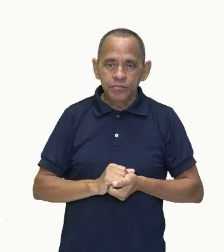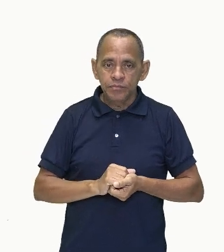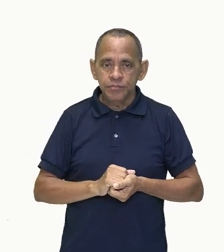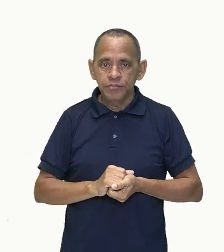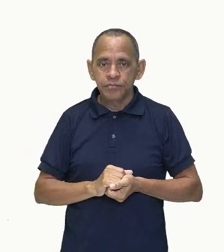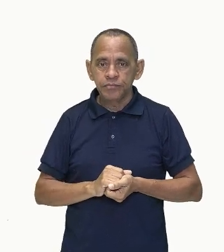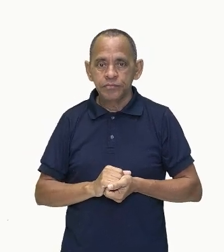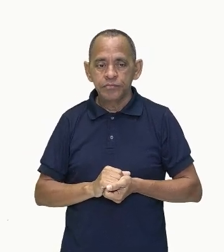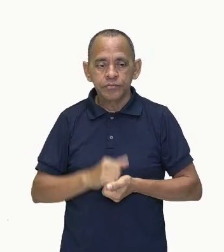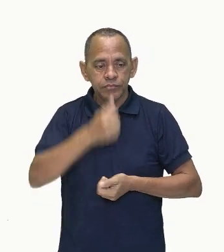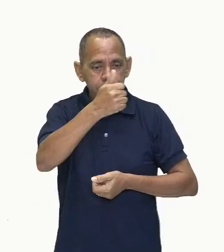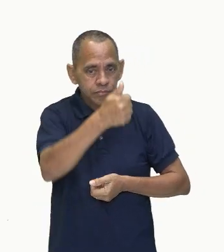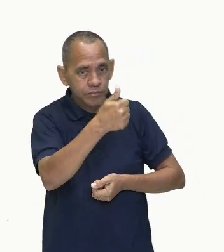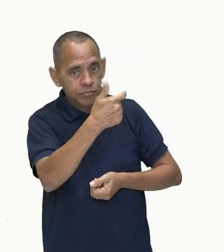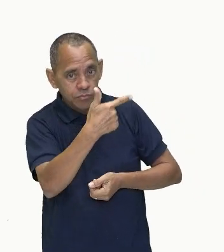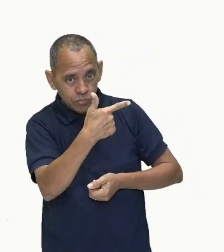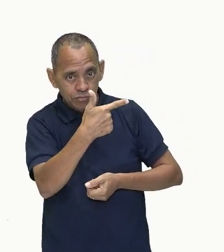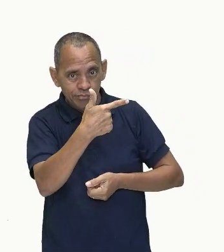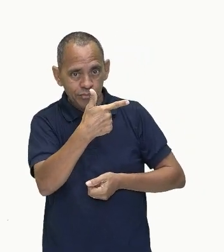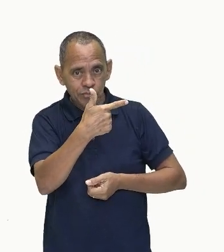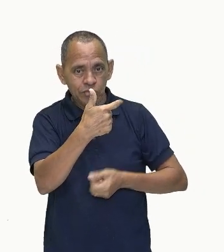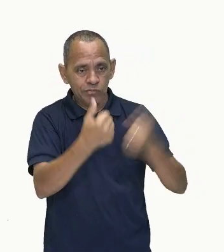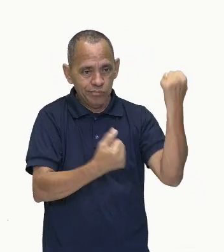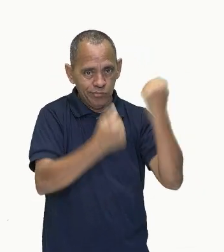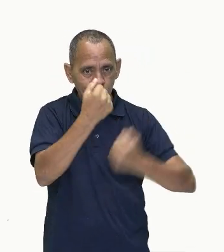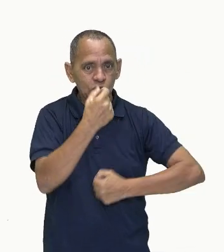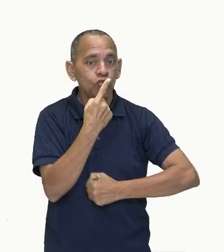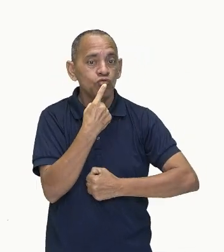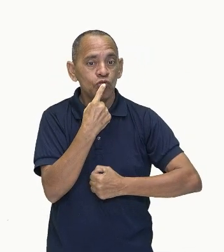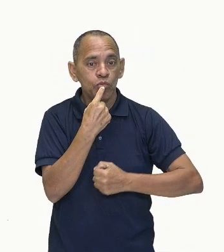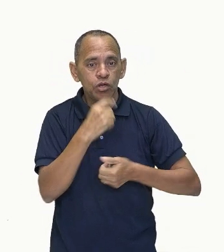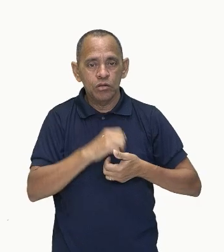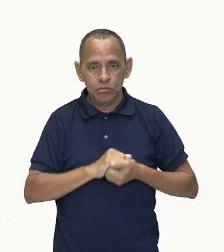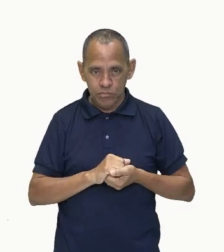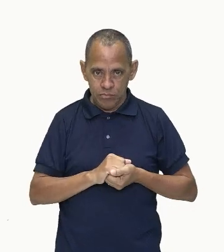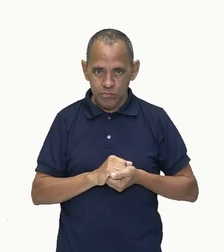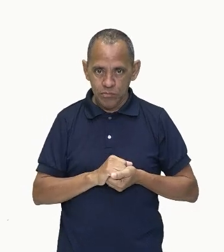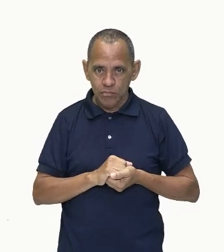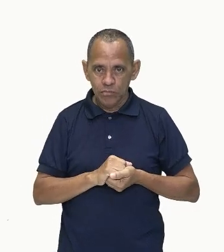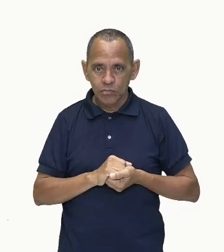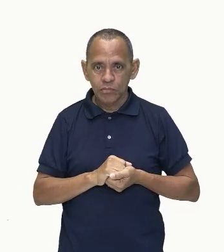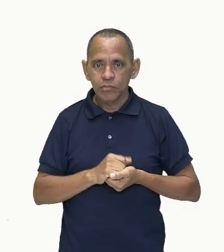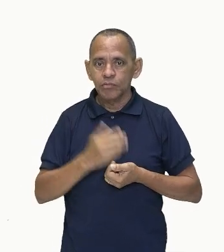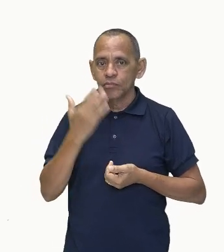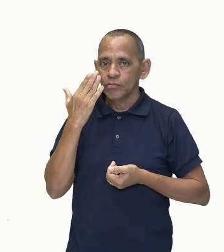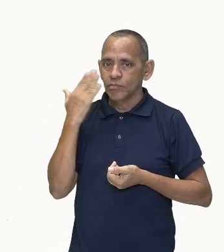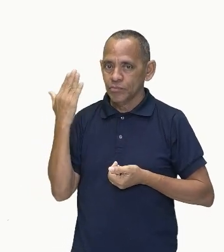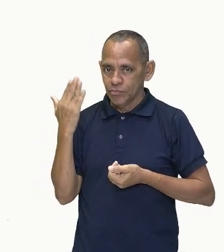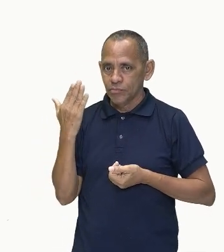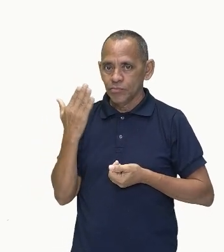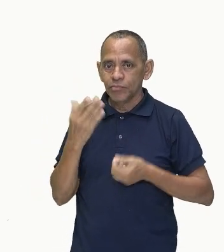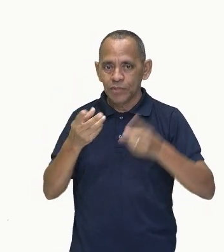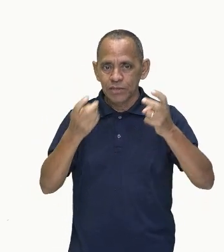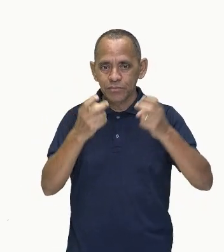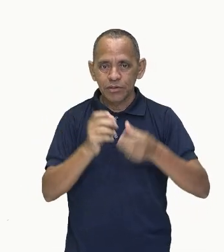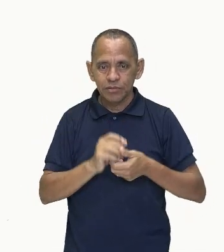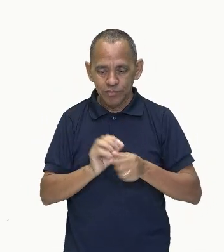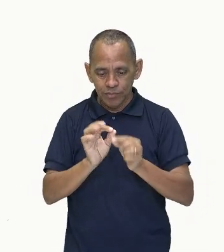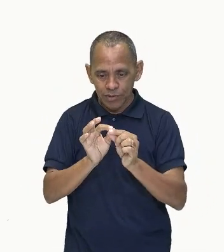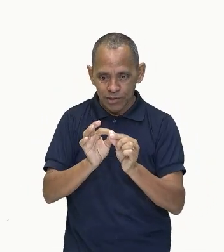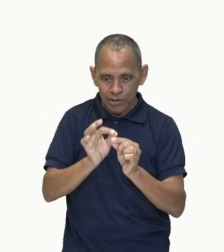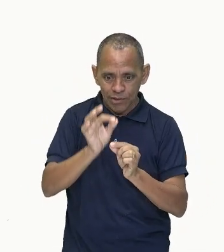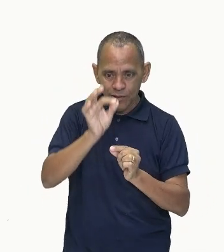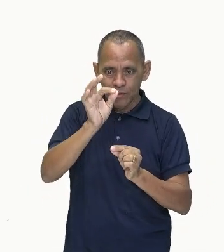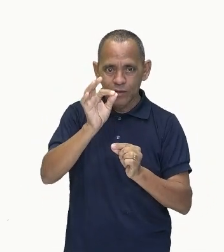12 carros vermelhos, então o meu gráfico dos carros vermelhos tem que estar aqui, ó. Tá vendo essa linha que nós temos aqui, ó?